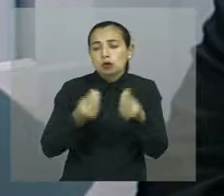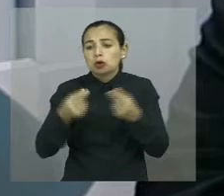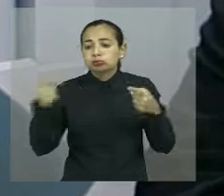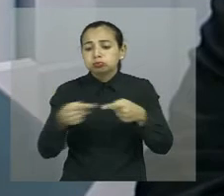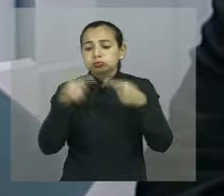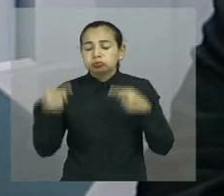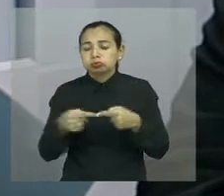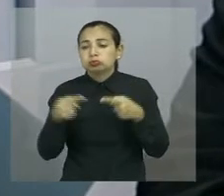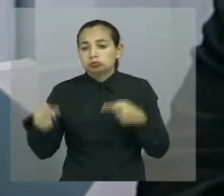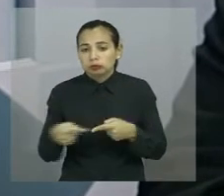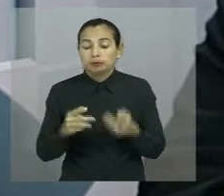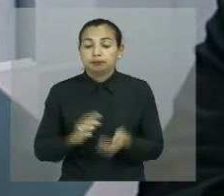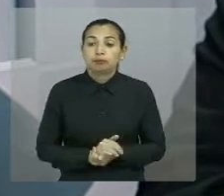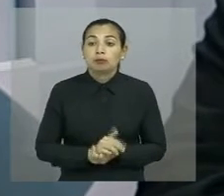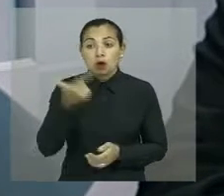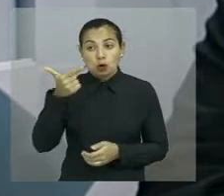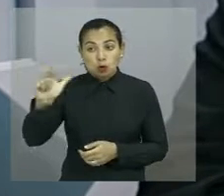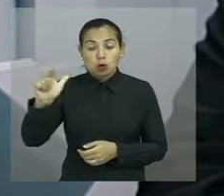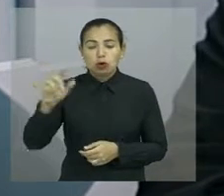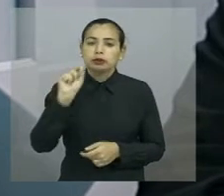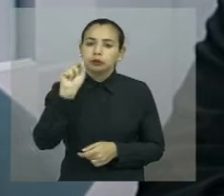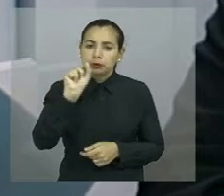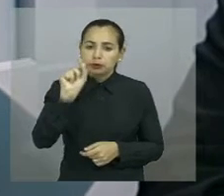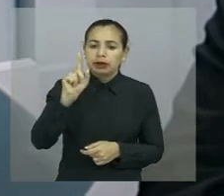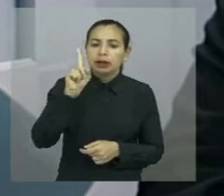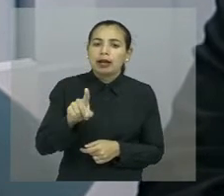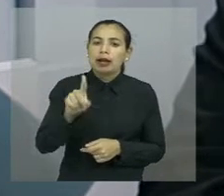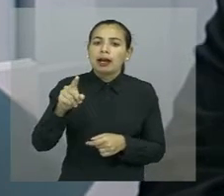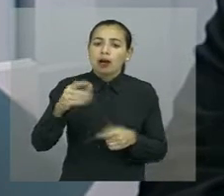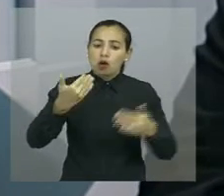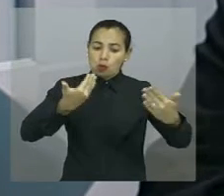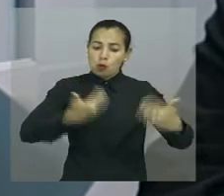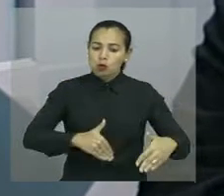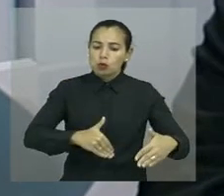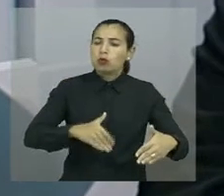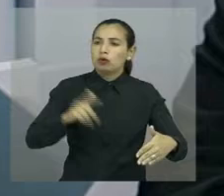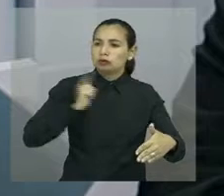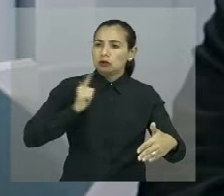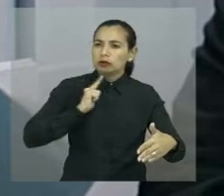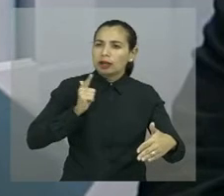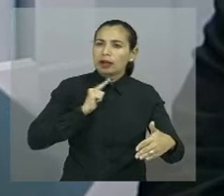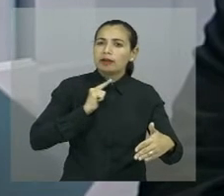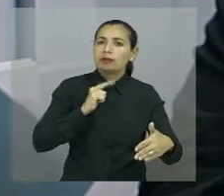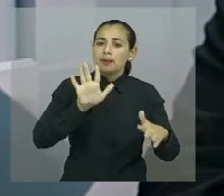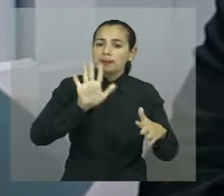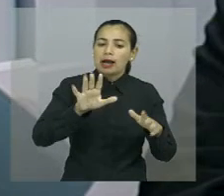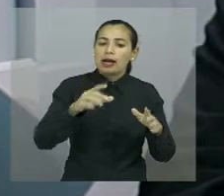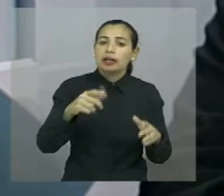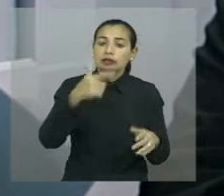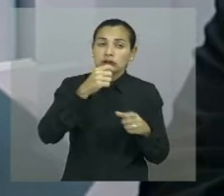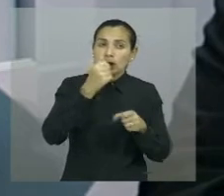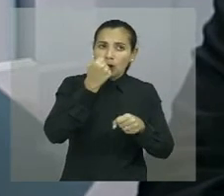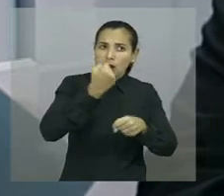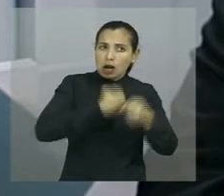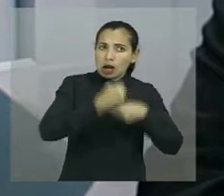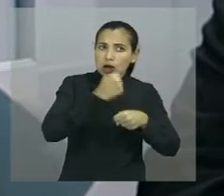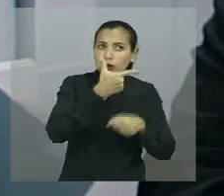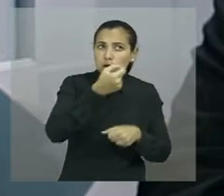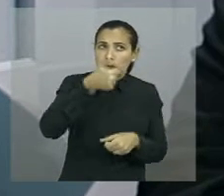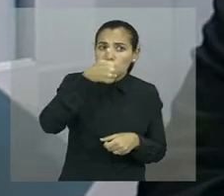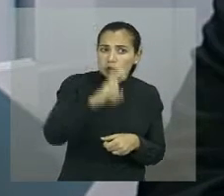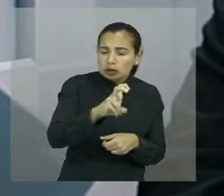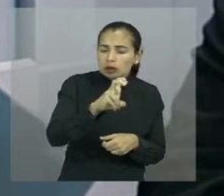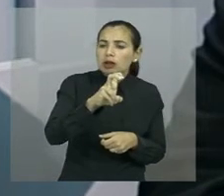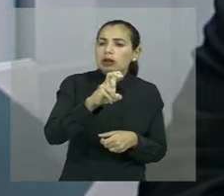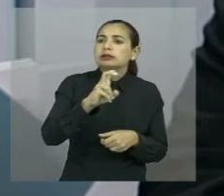que foi a prorrogação do concurso de professores e pedagogos, que foi realizado em 2015, e